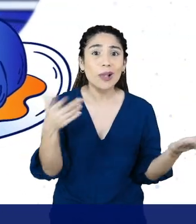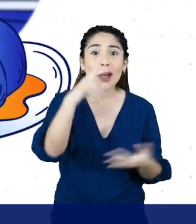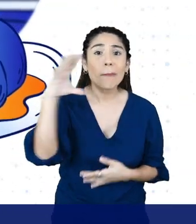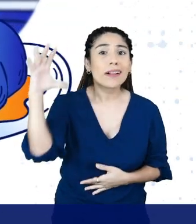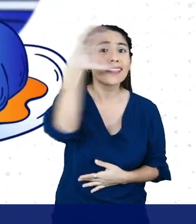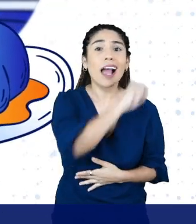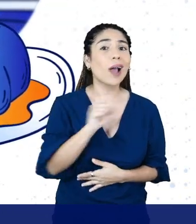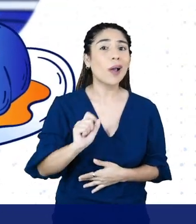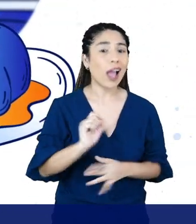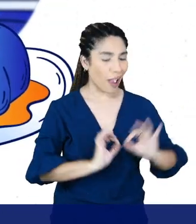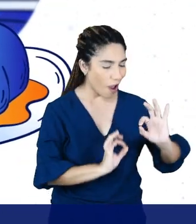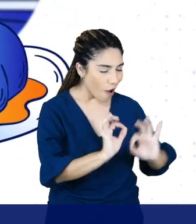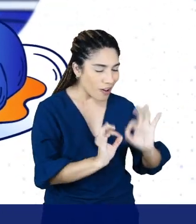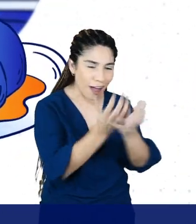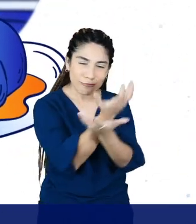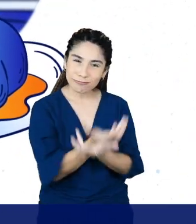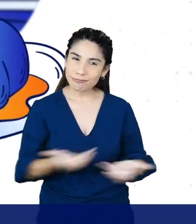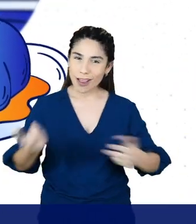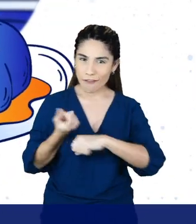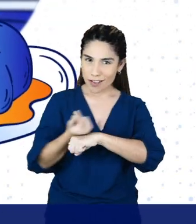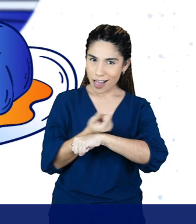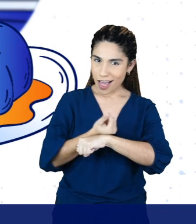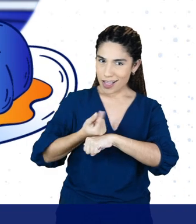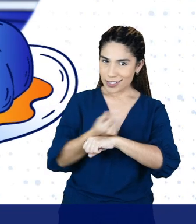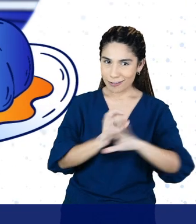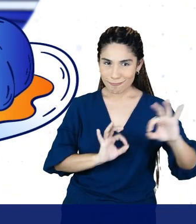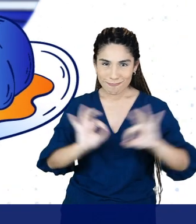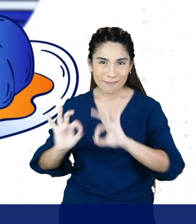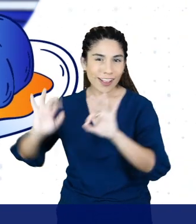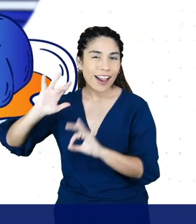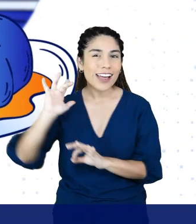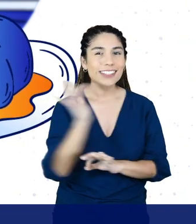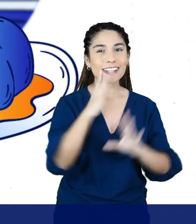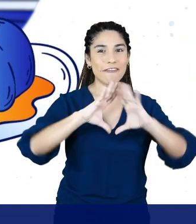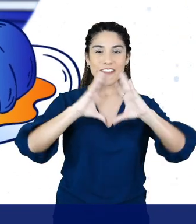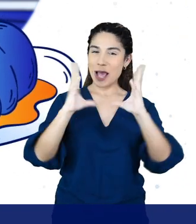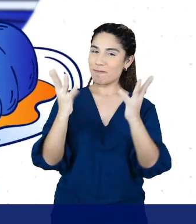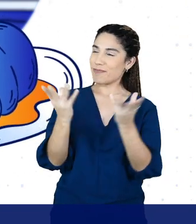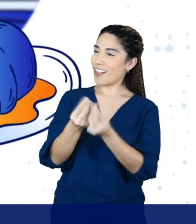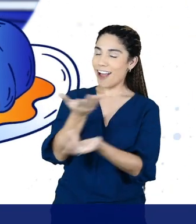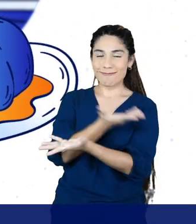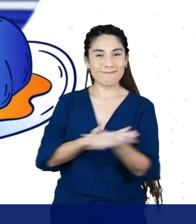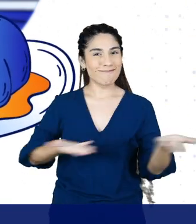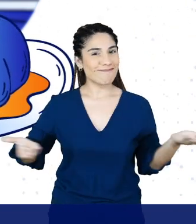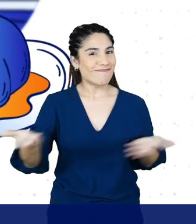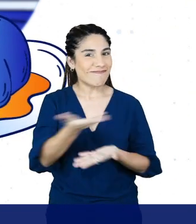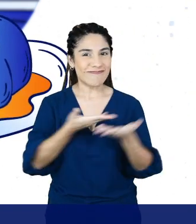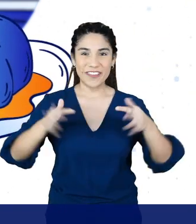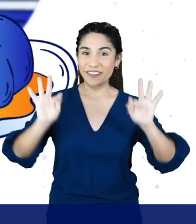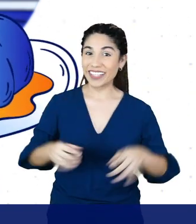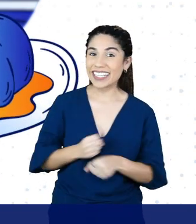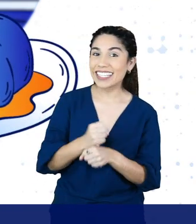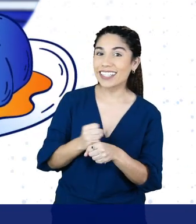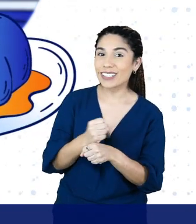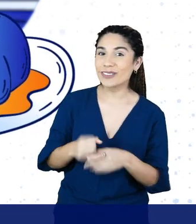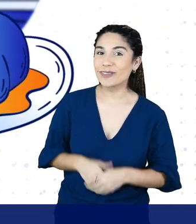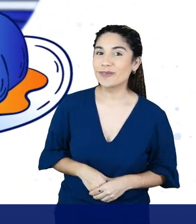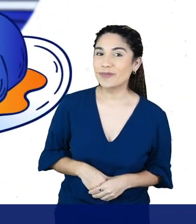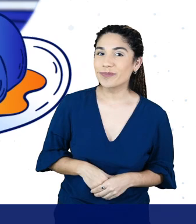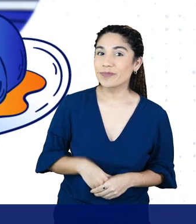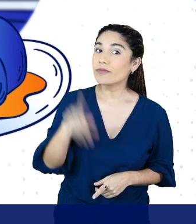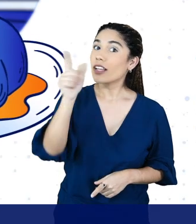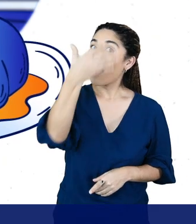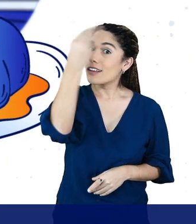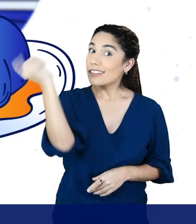ceia financeira deliciosa para a sua família neste final de ano. Agora é só não deixar a vovó